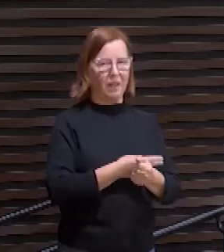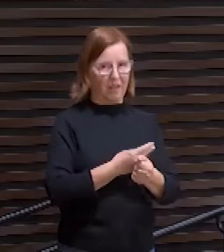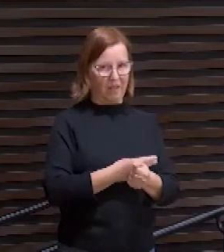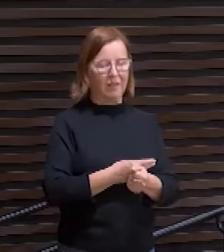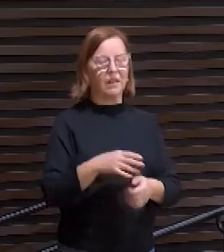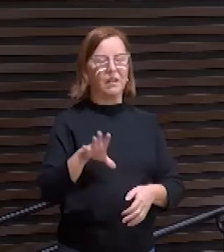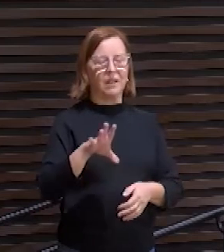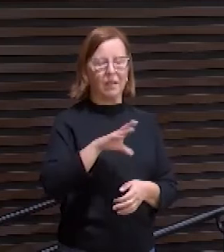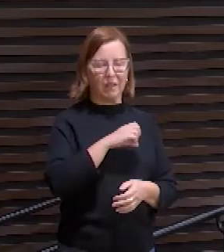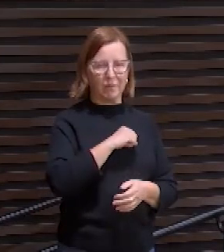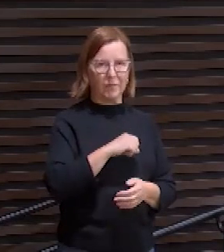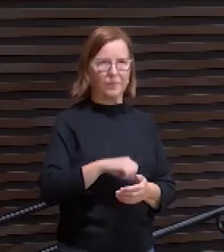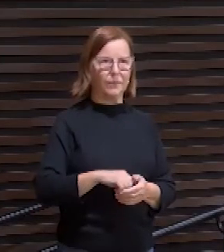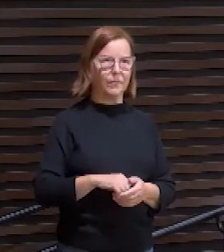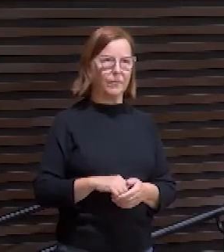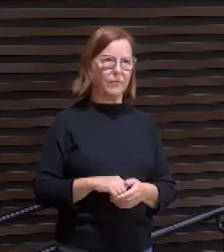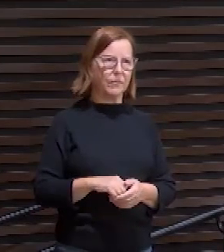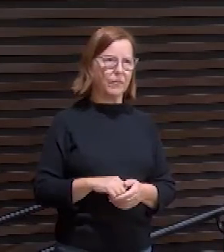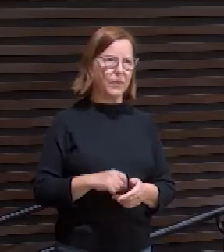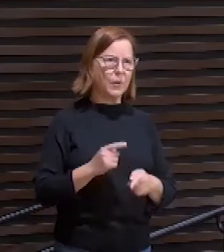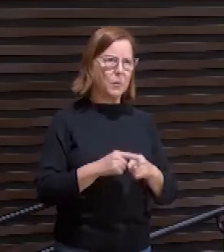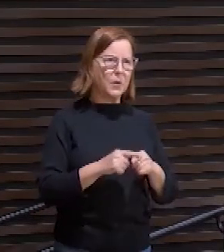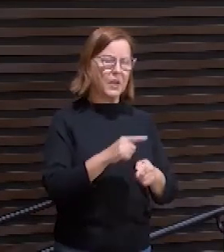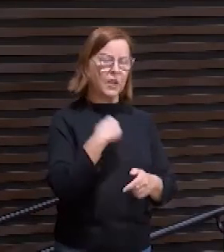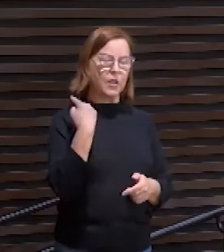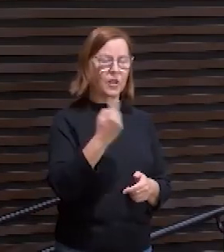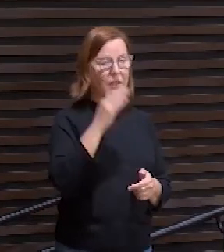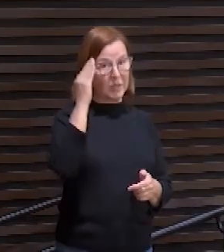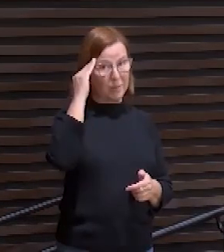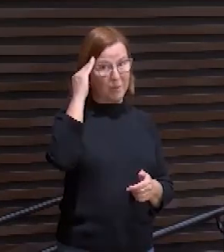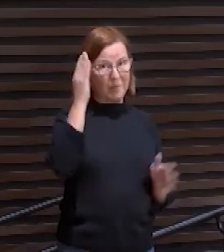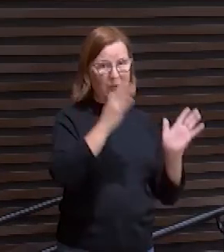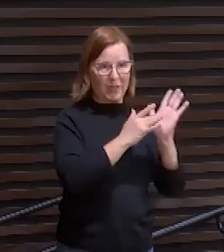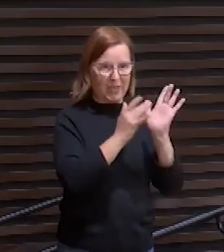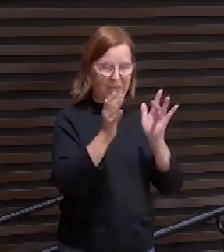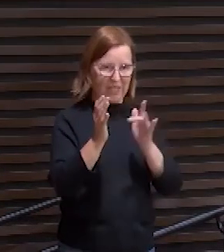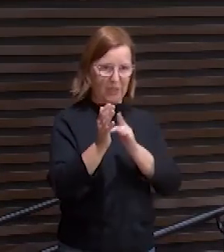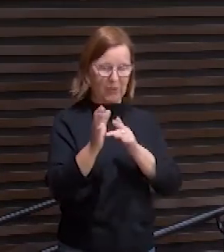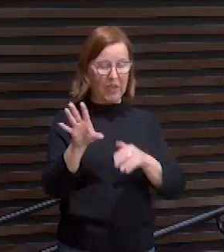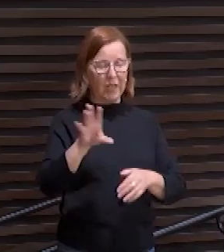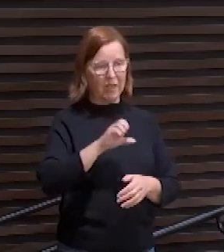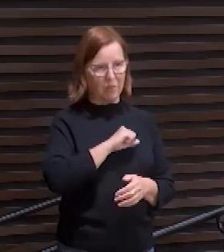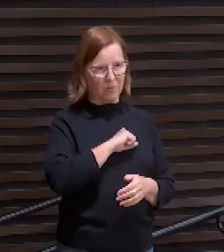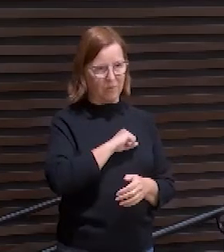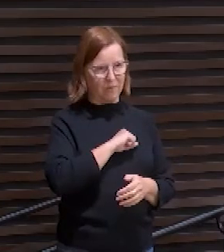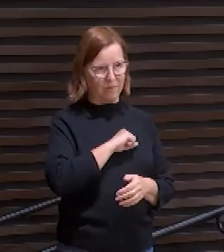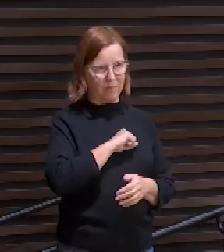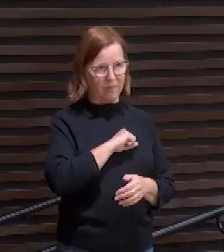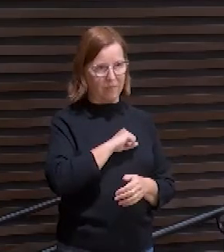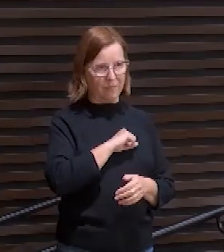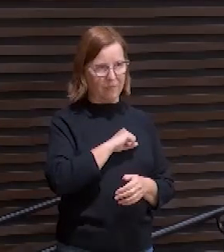E por que nós sabemos que Jesus o amou?